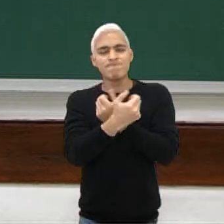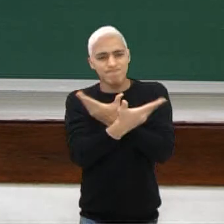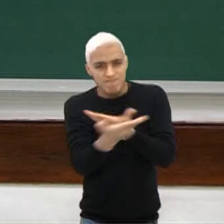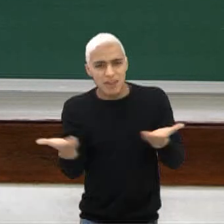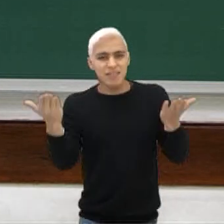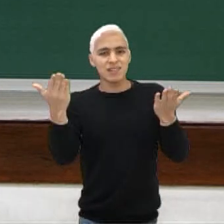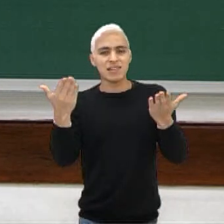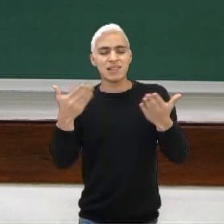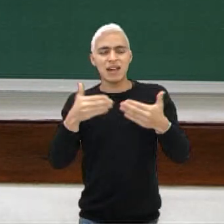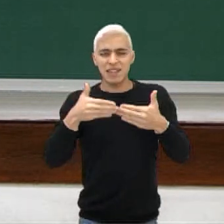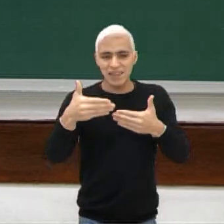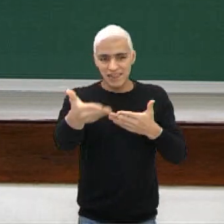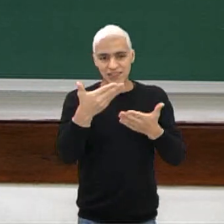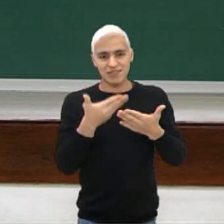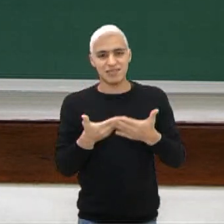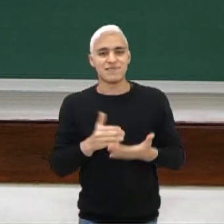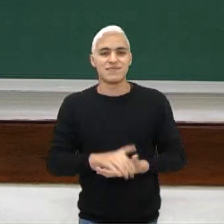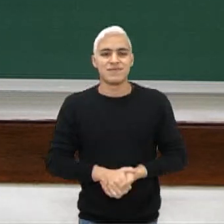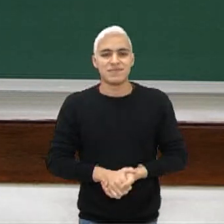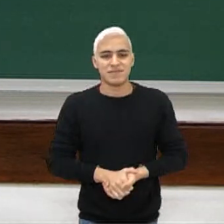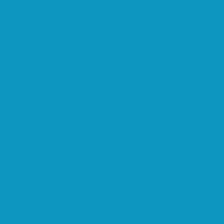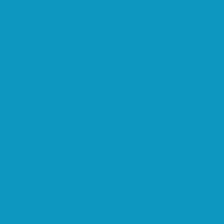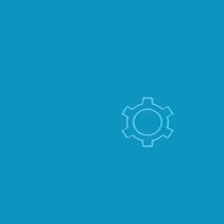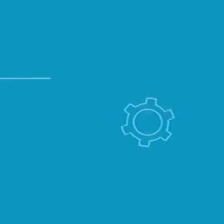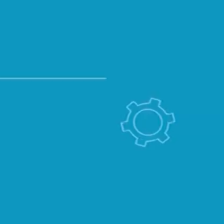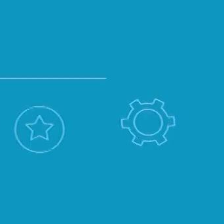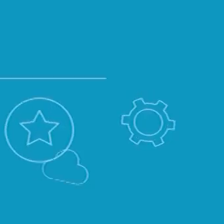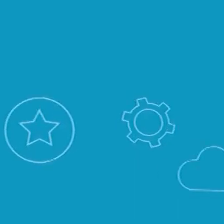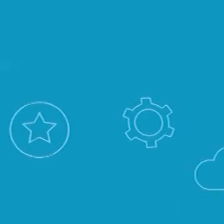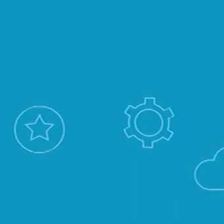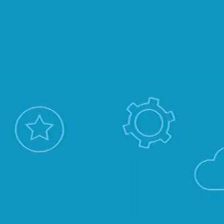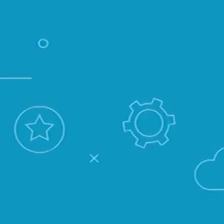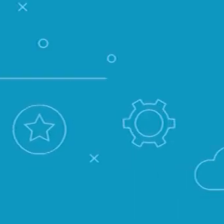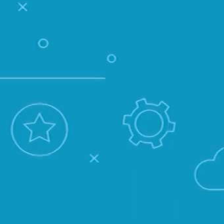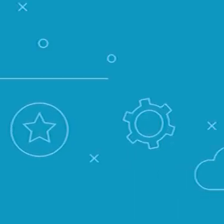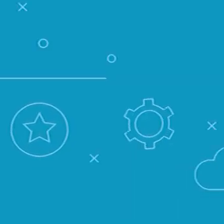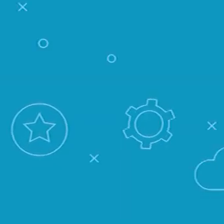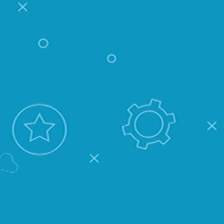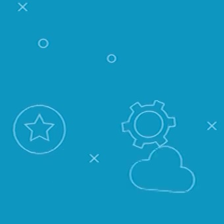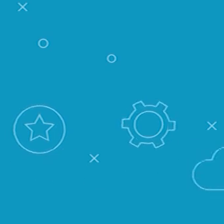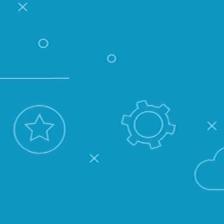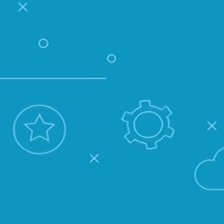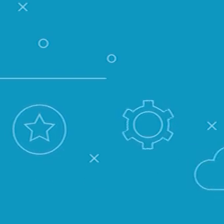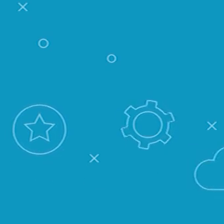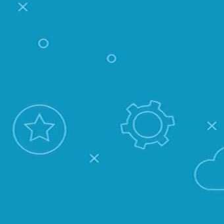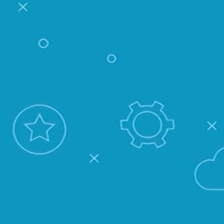vocês. Até a próxima aula.